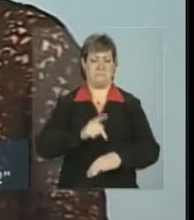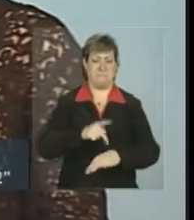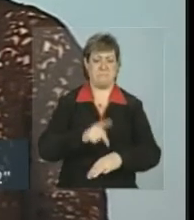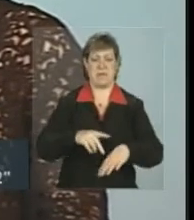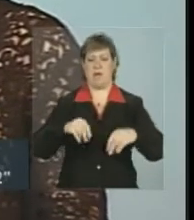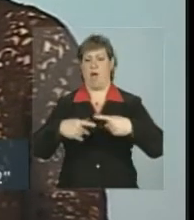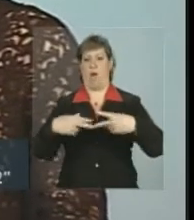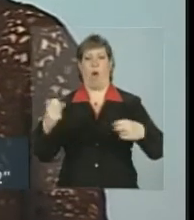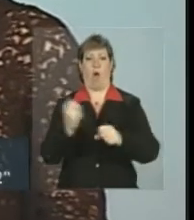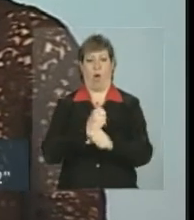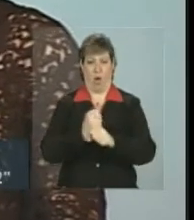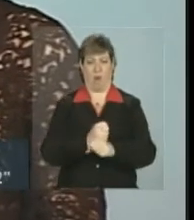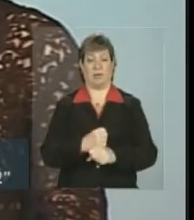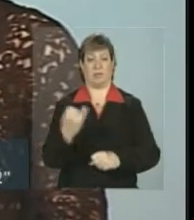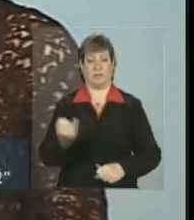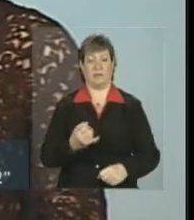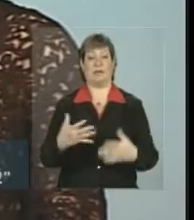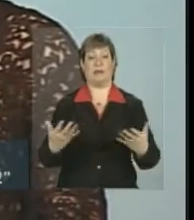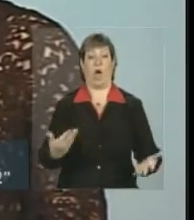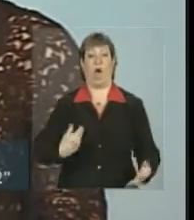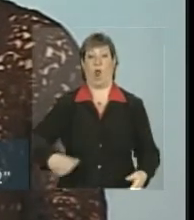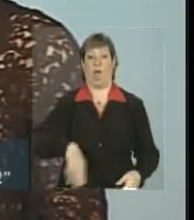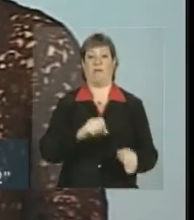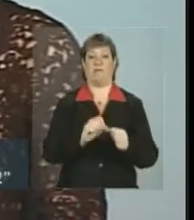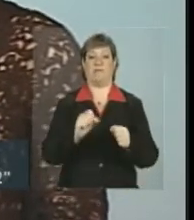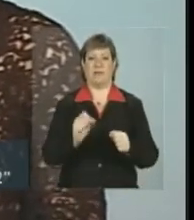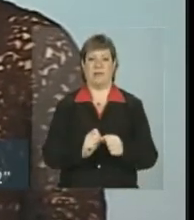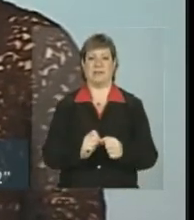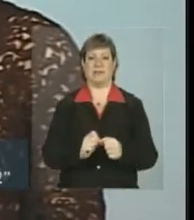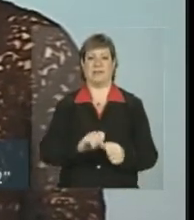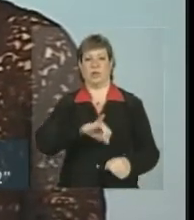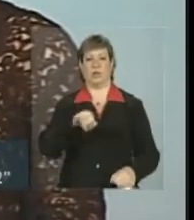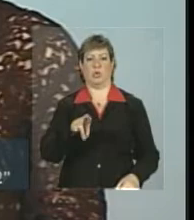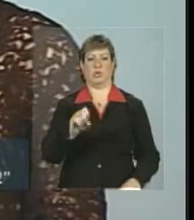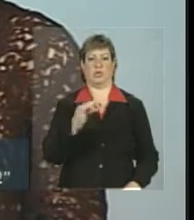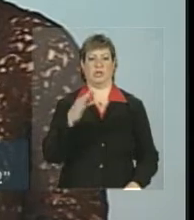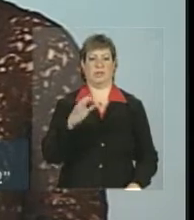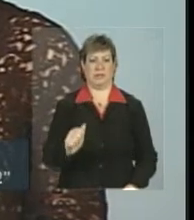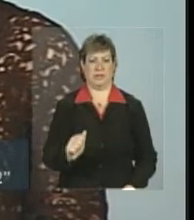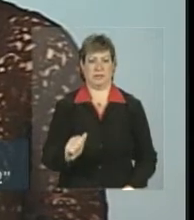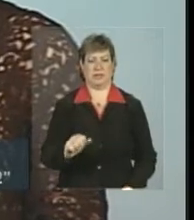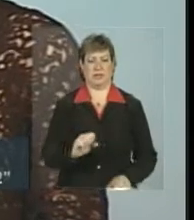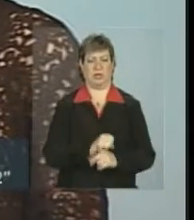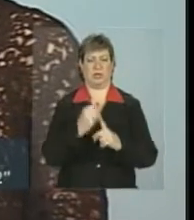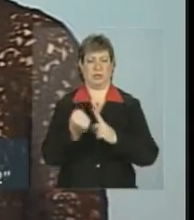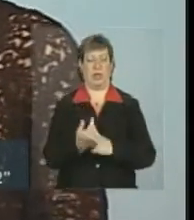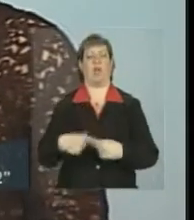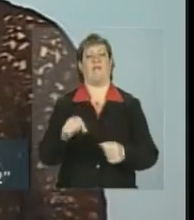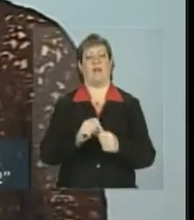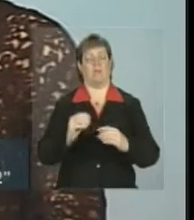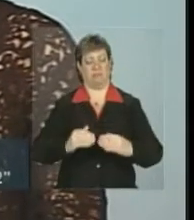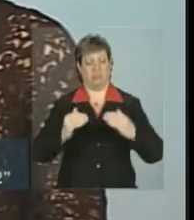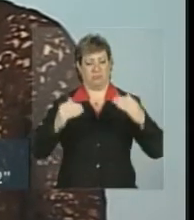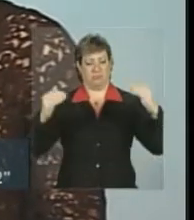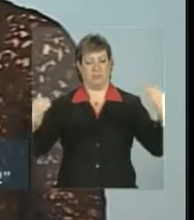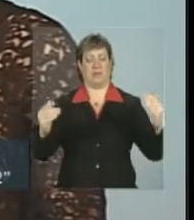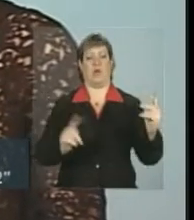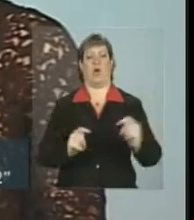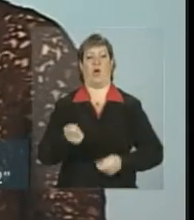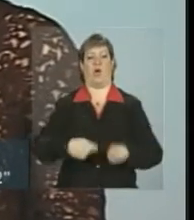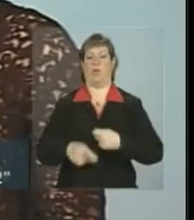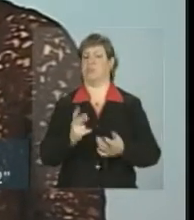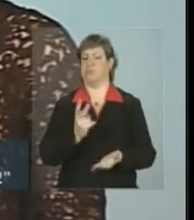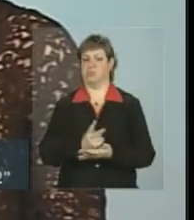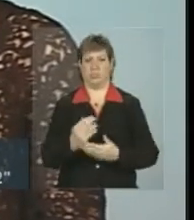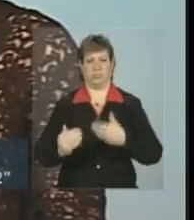gente faz justiça social, a gente faz crescimento econômico. É com a mesma engrenagem